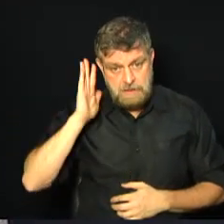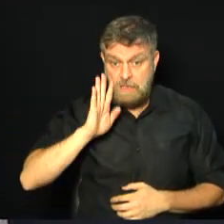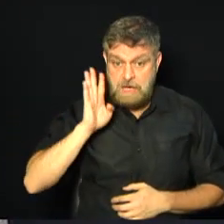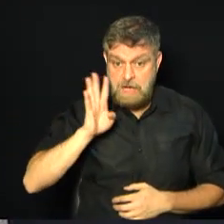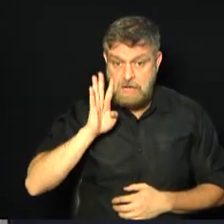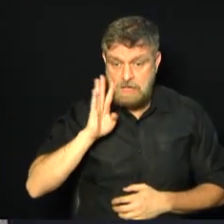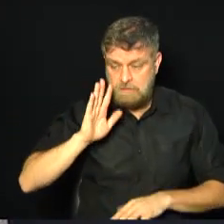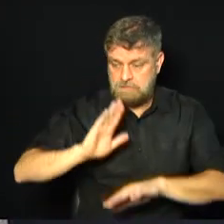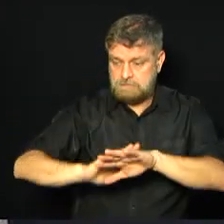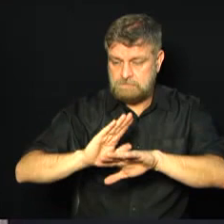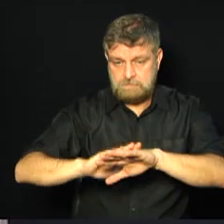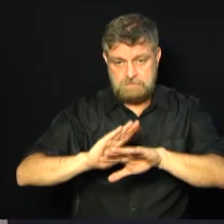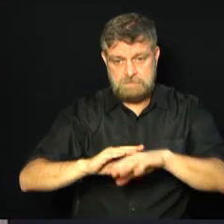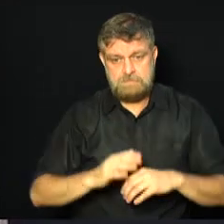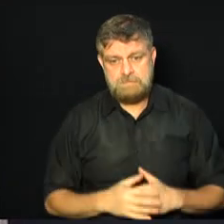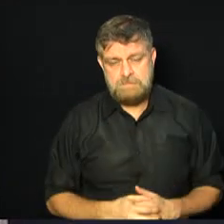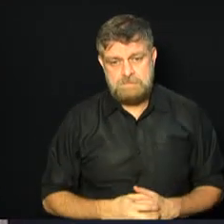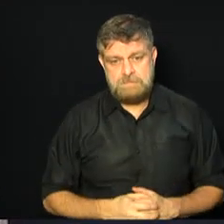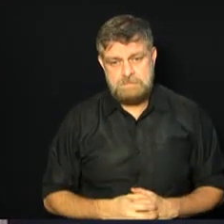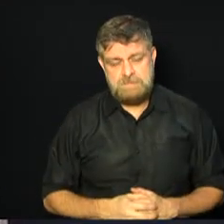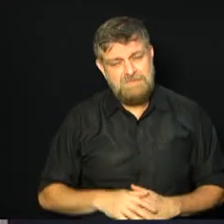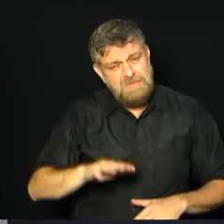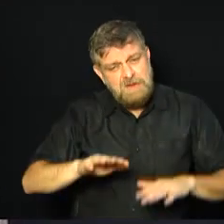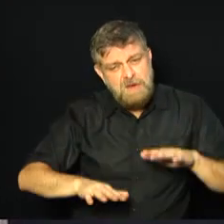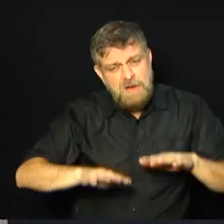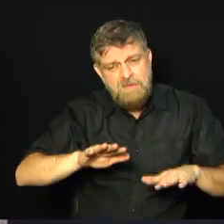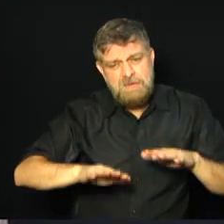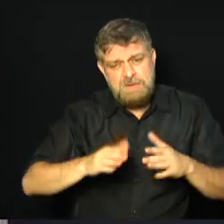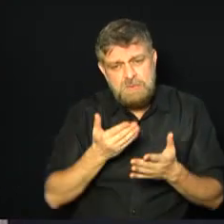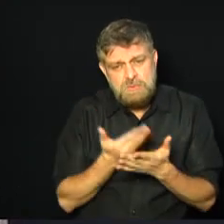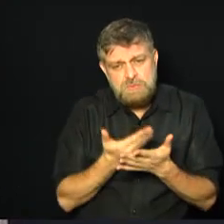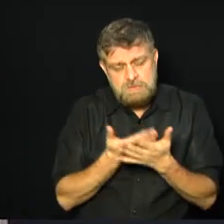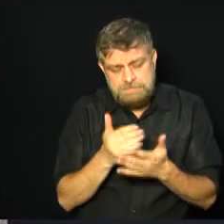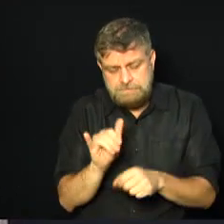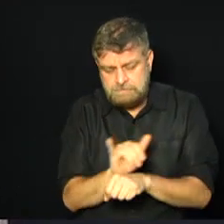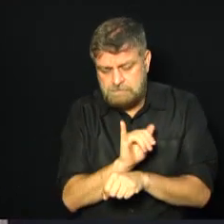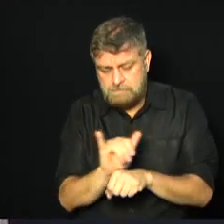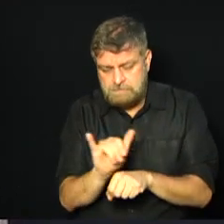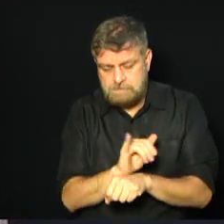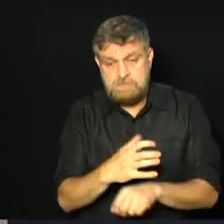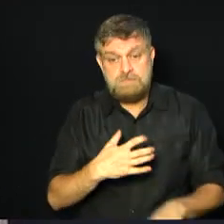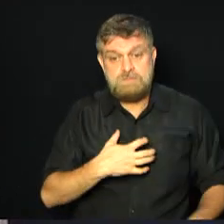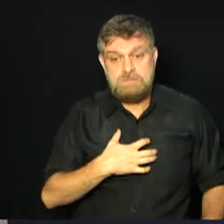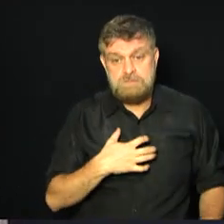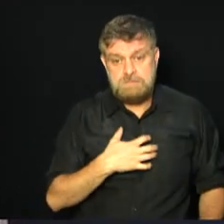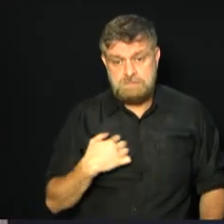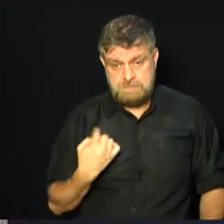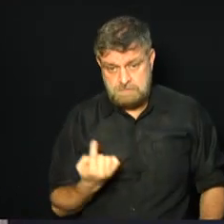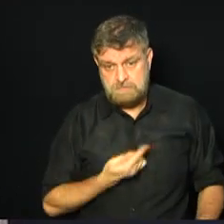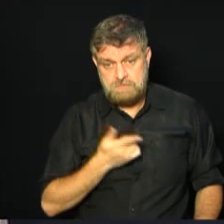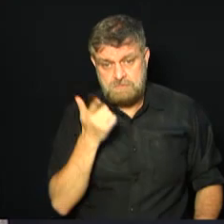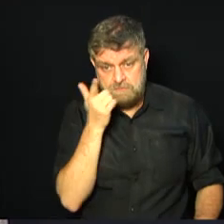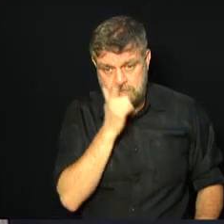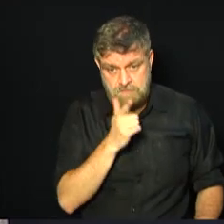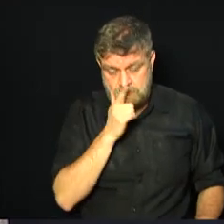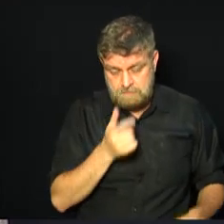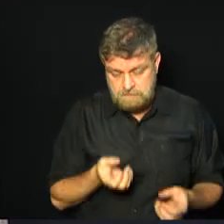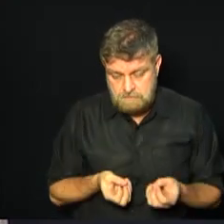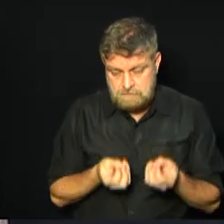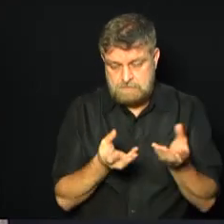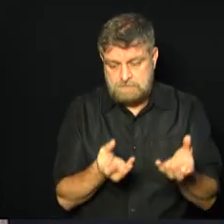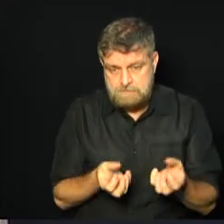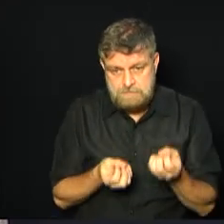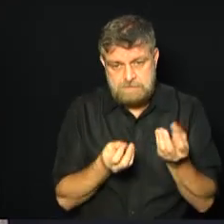fazendo isso. E talvez estudar um mecanismo, uma maneira que a gente possa disponibilizar essa informação para